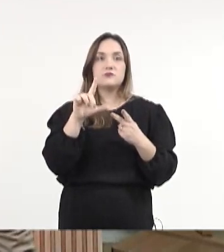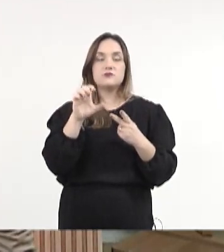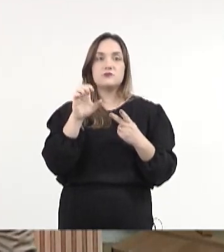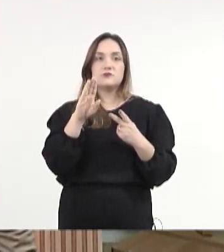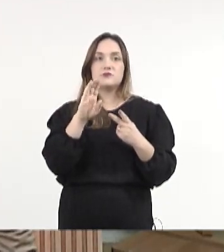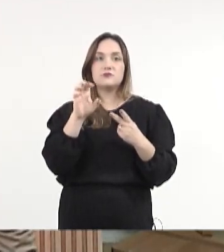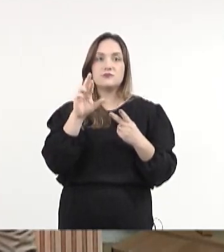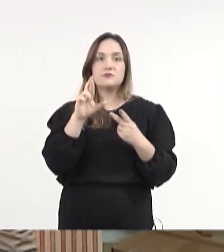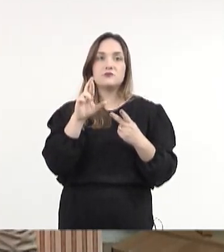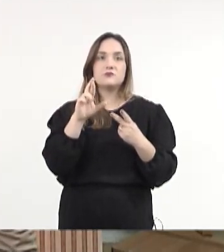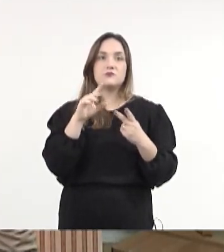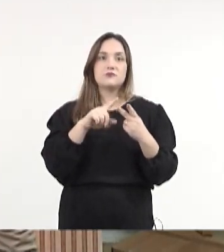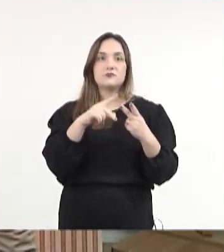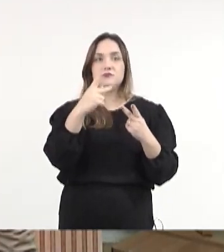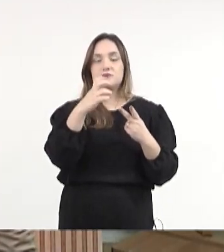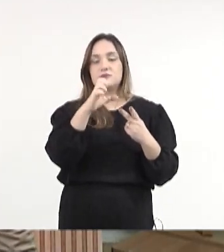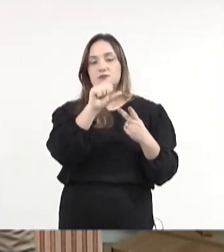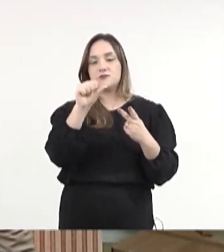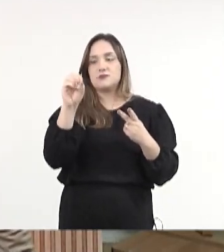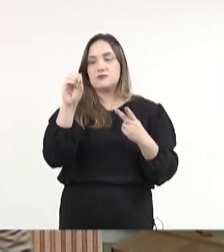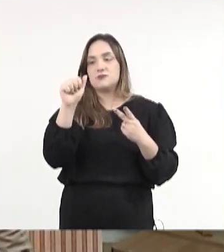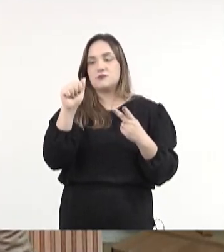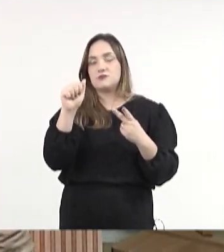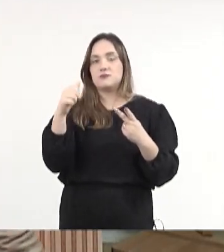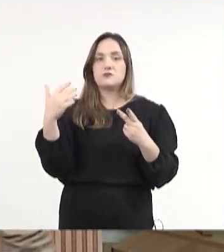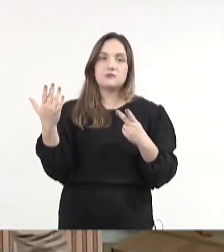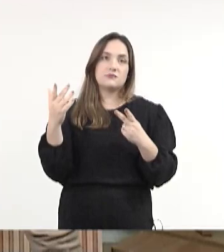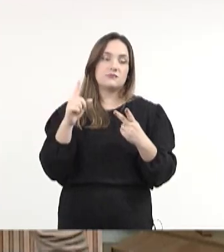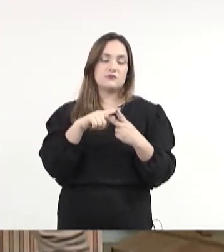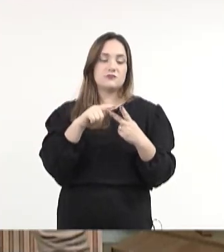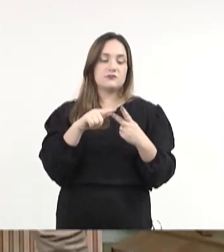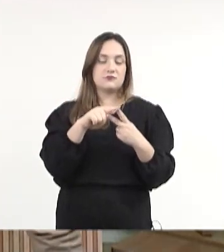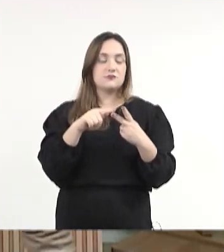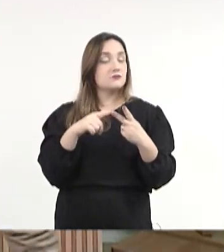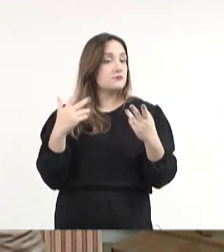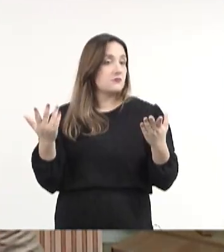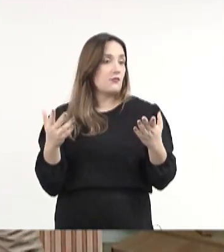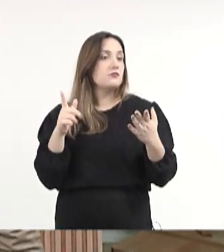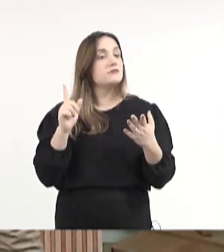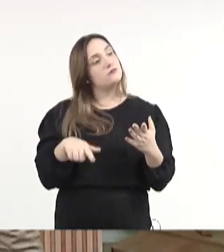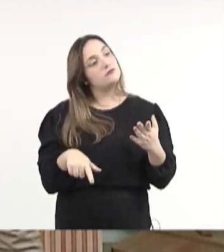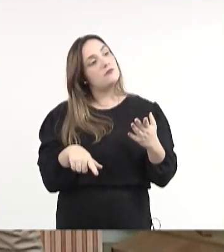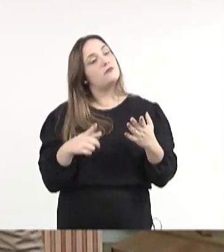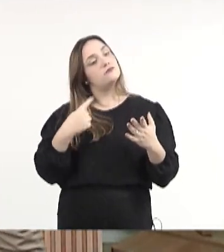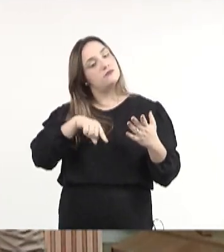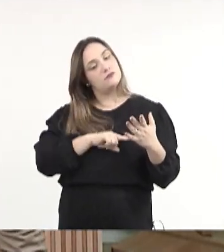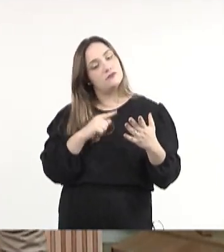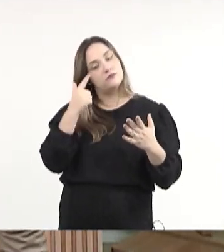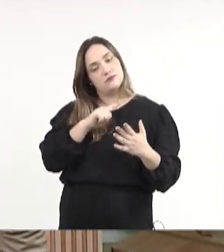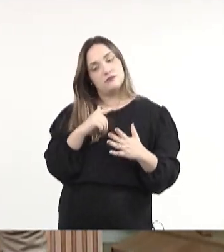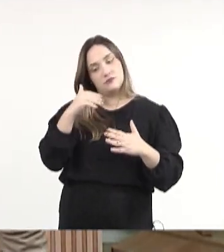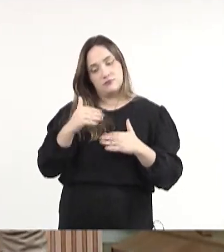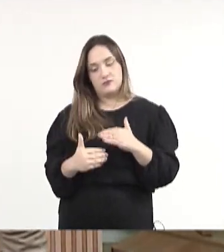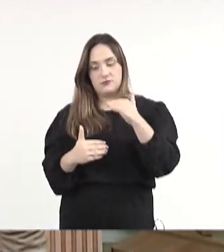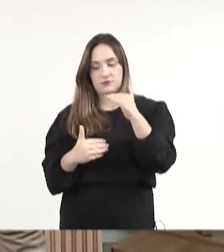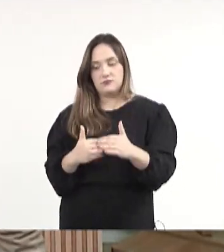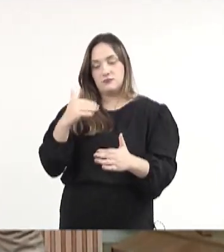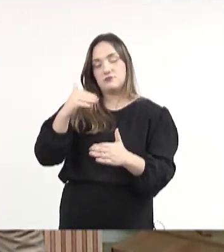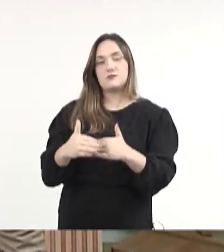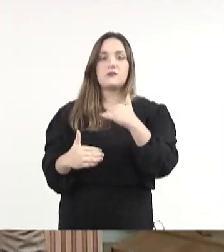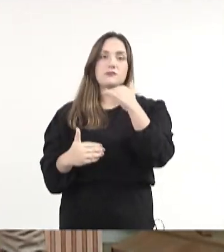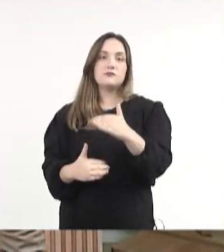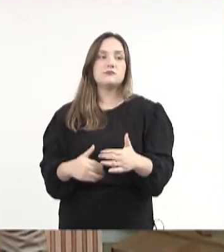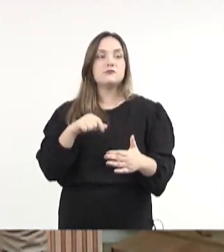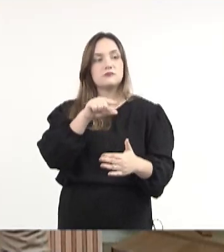câmeras, né? Sim, o Kleber, pessoa que está ali atrás. E é um programa, é um produto que a gente foi desenvolvendo, né, Osmar? Sim, aos pouquinhos.